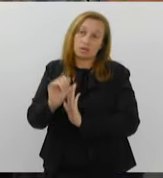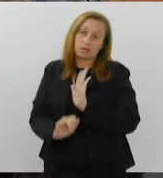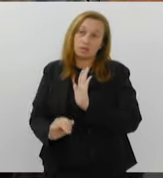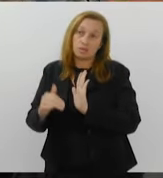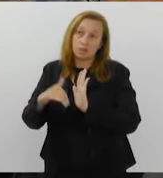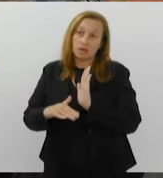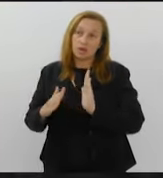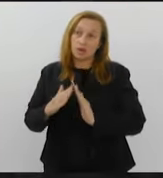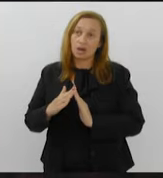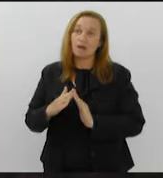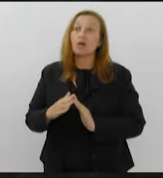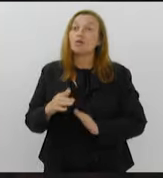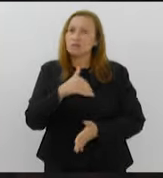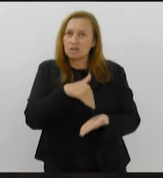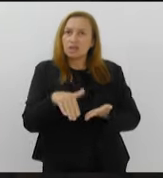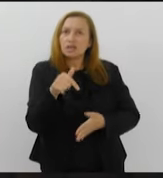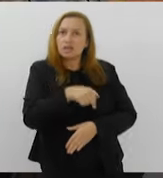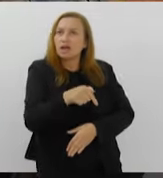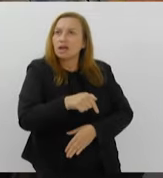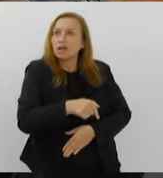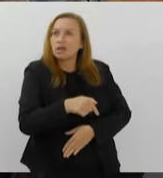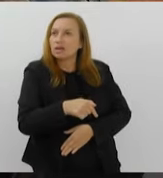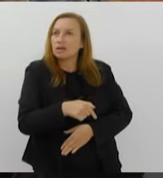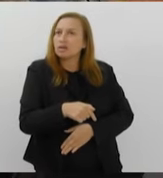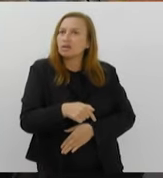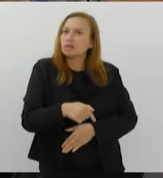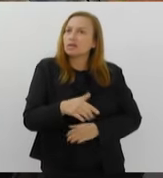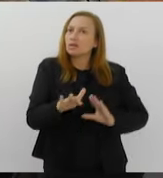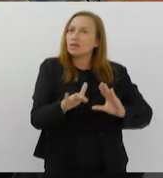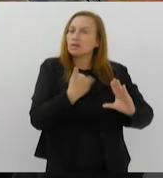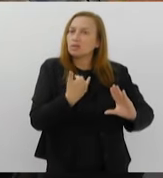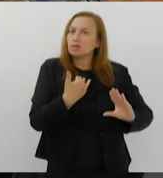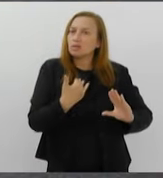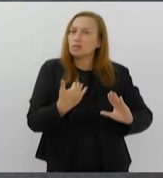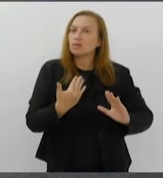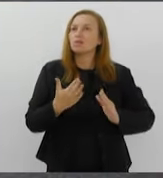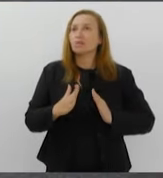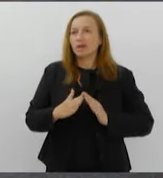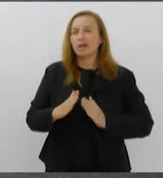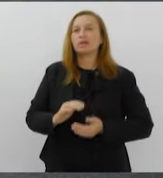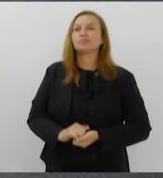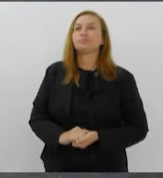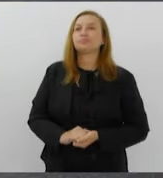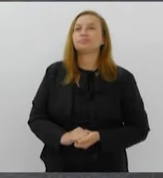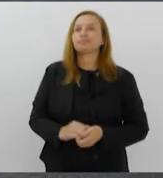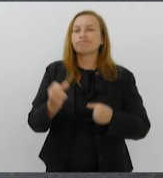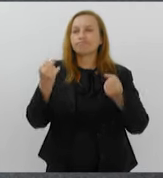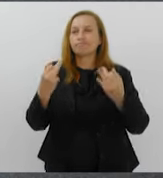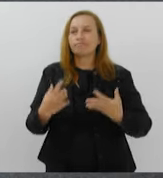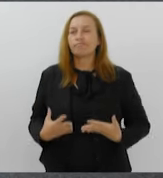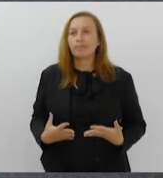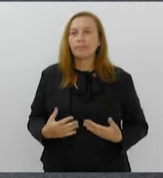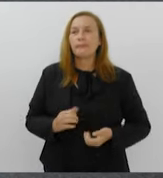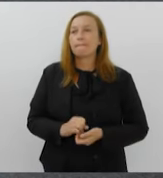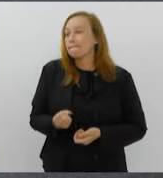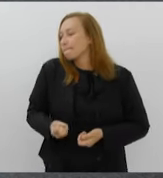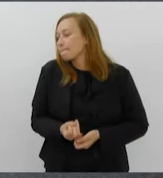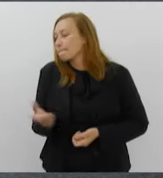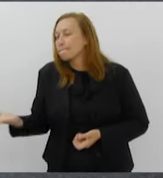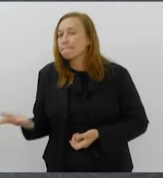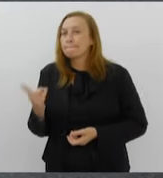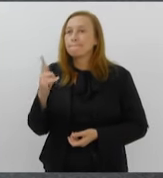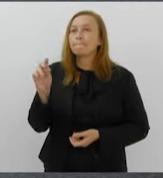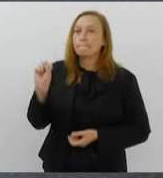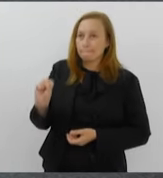estava aqui na casa, inclusive, agora há pouco. Que mande aqui um memorial para casa, dizendo o seguinte: quanto de